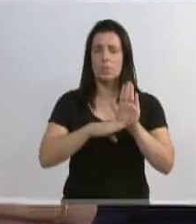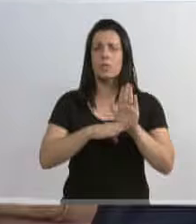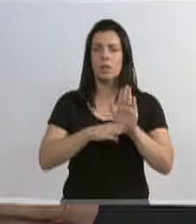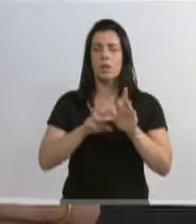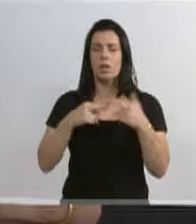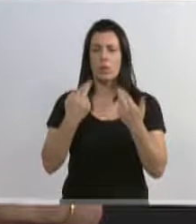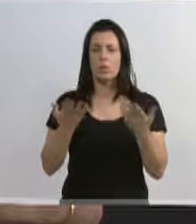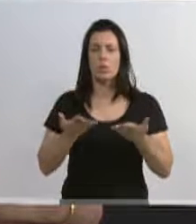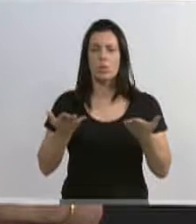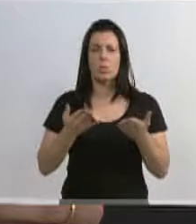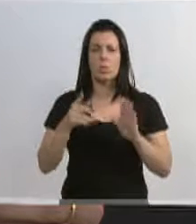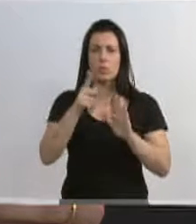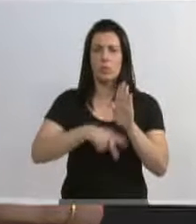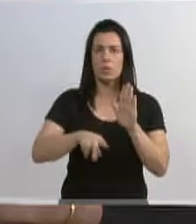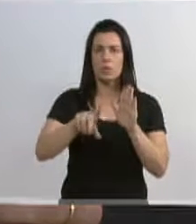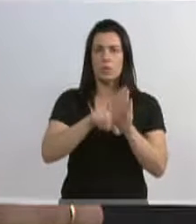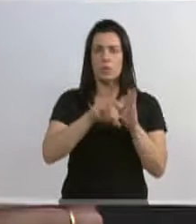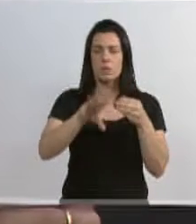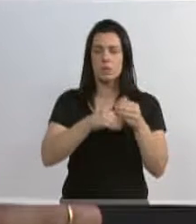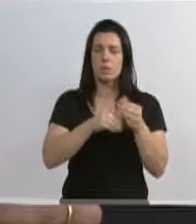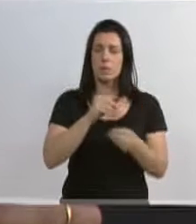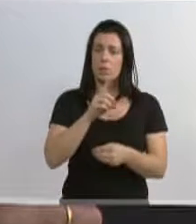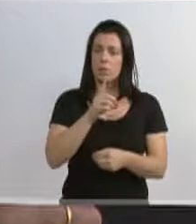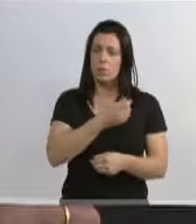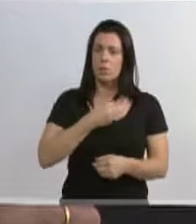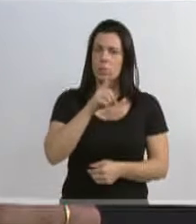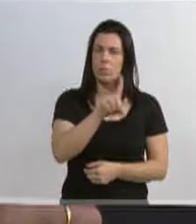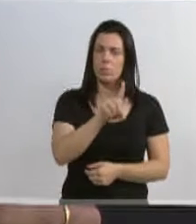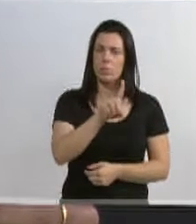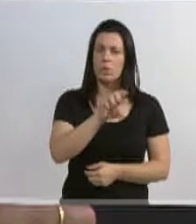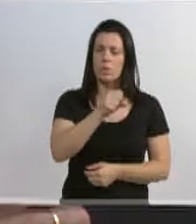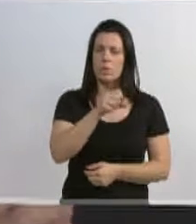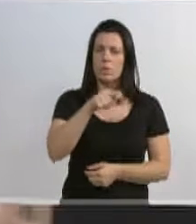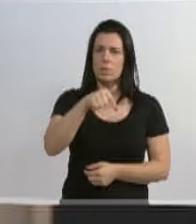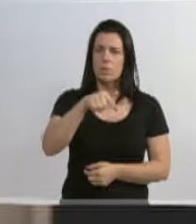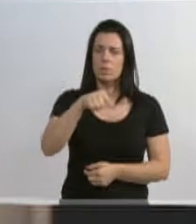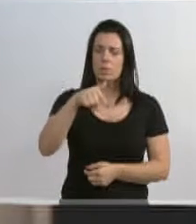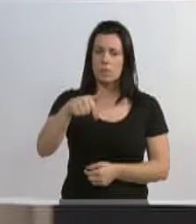reunião dos projetos de lei complementar número 1687 e